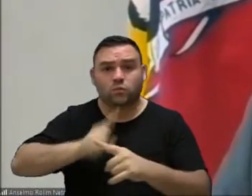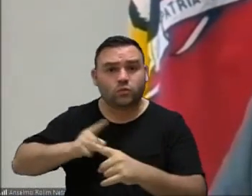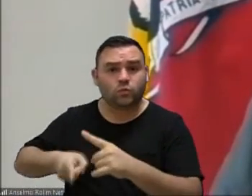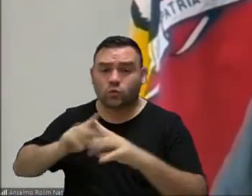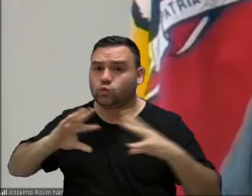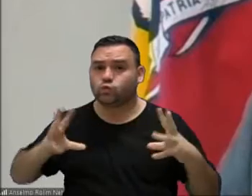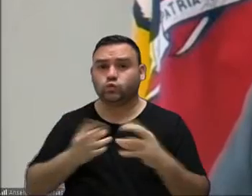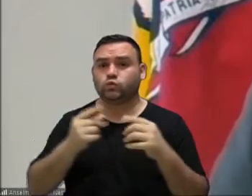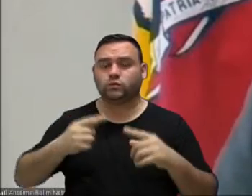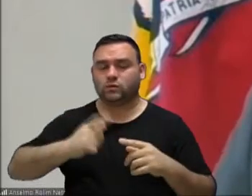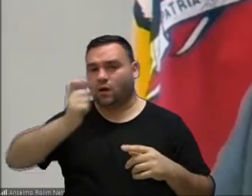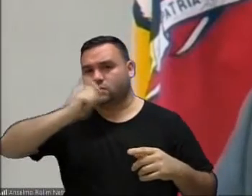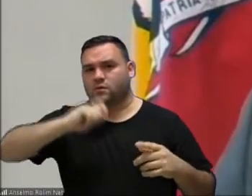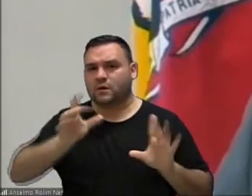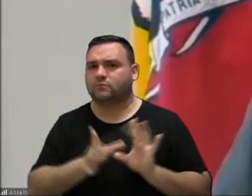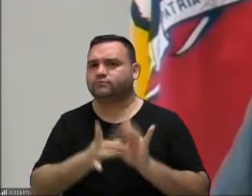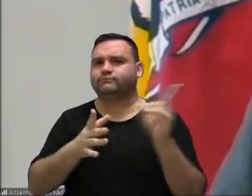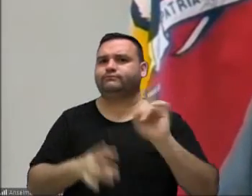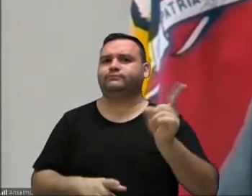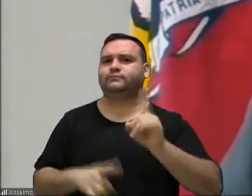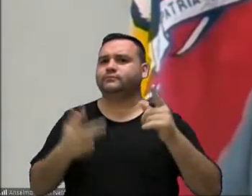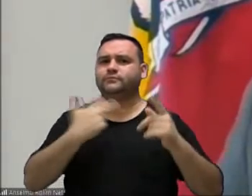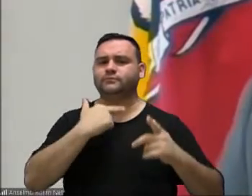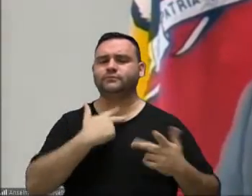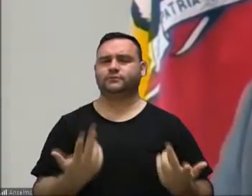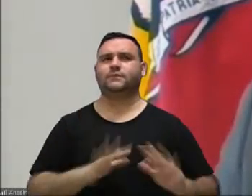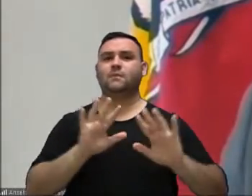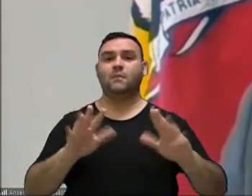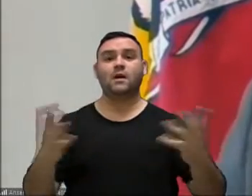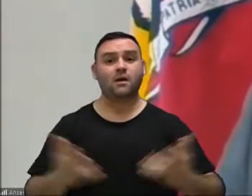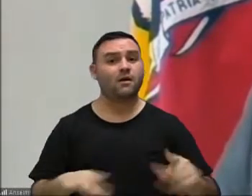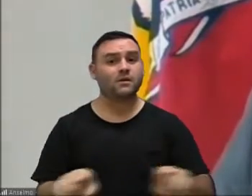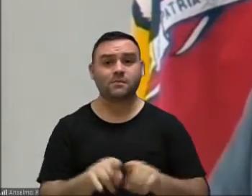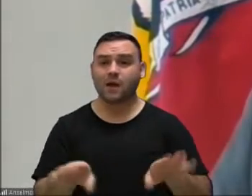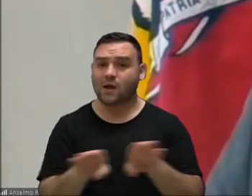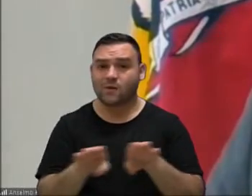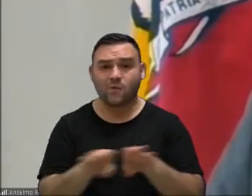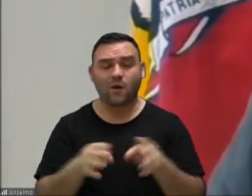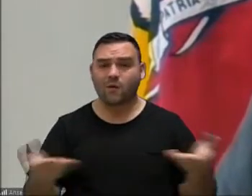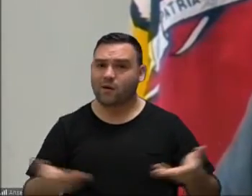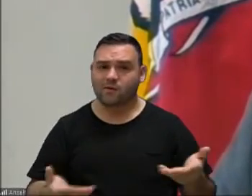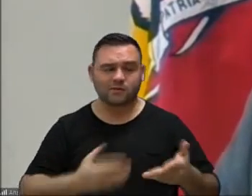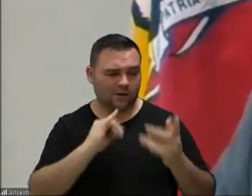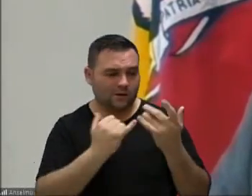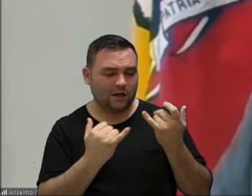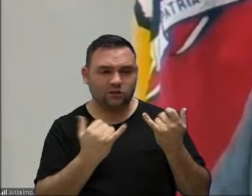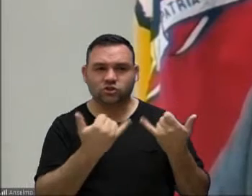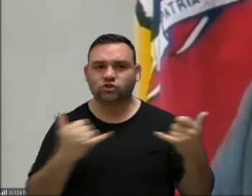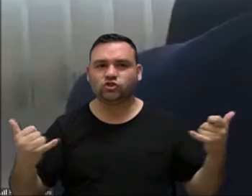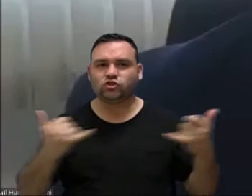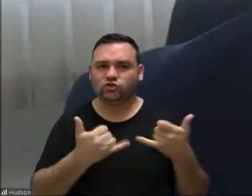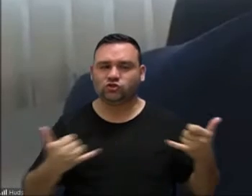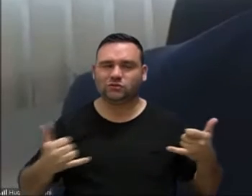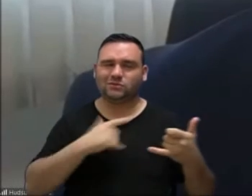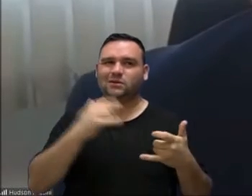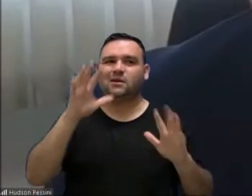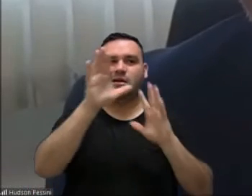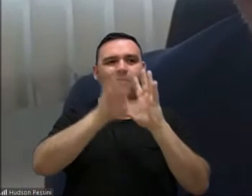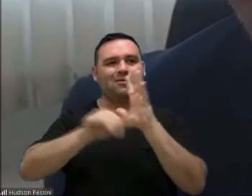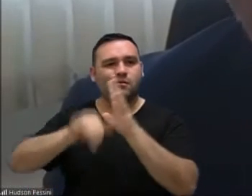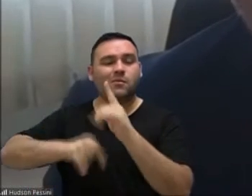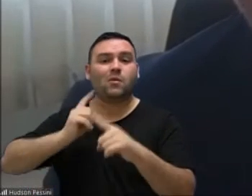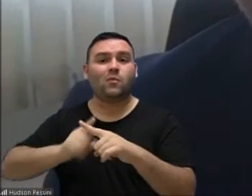relação às drogas não tem que liberar nada de droga mas é a mesma situação aí com os fios roubados com relação o que vai